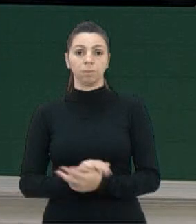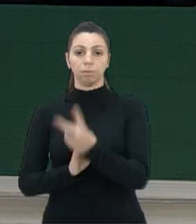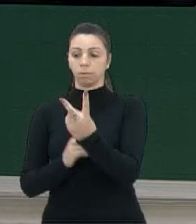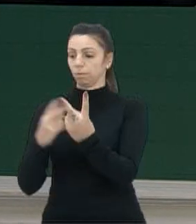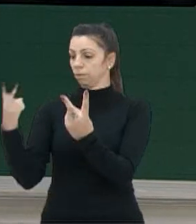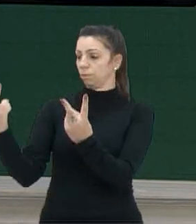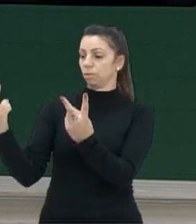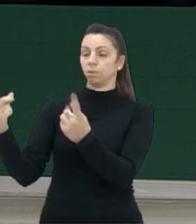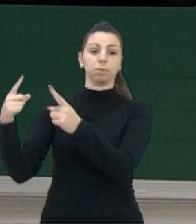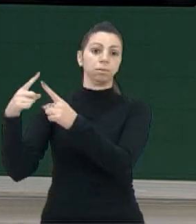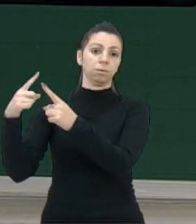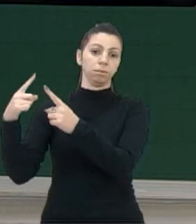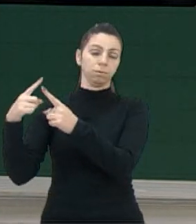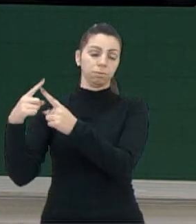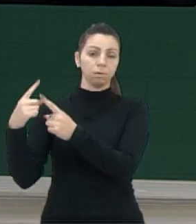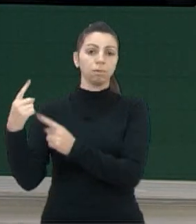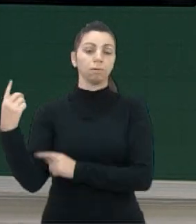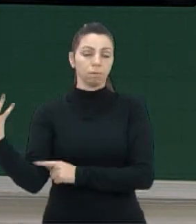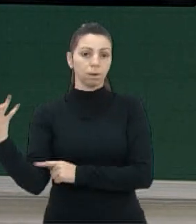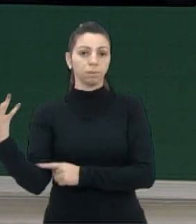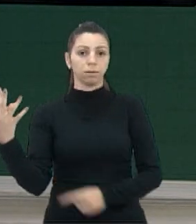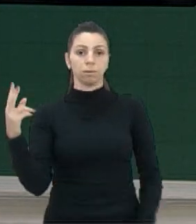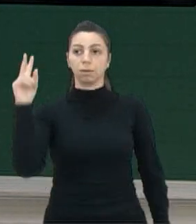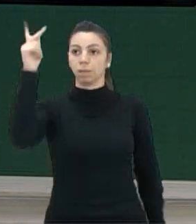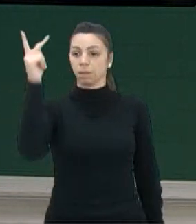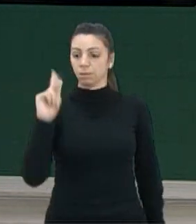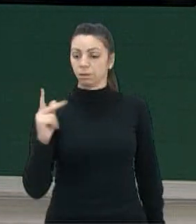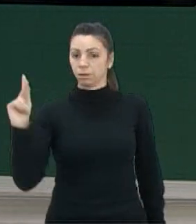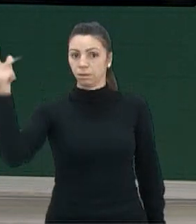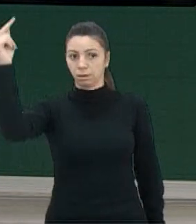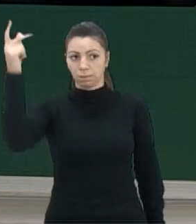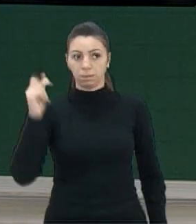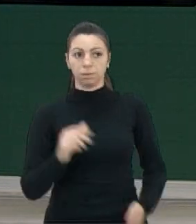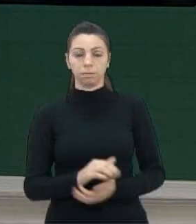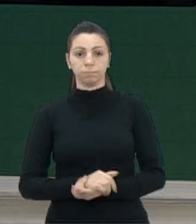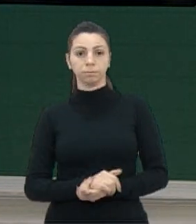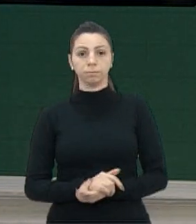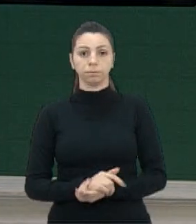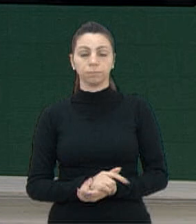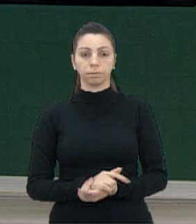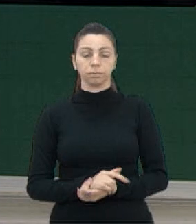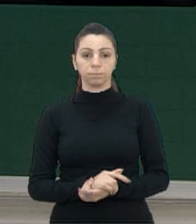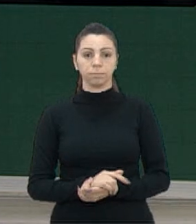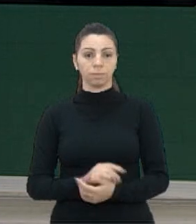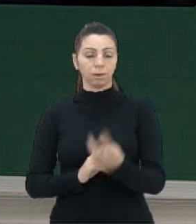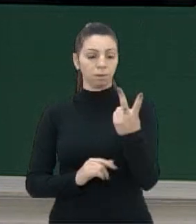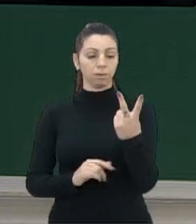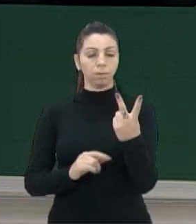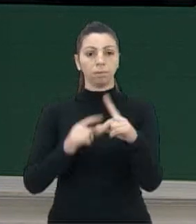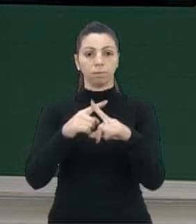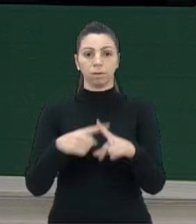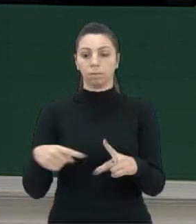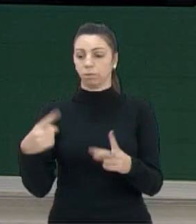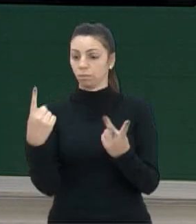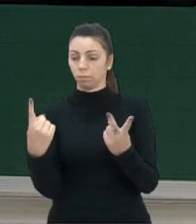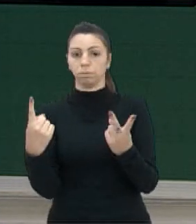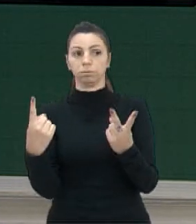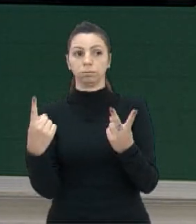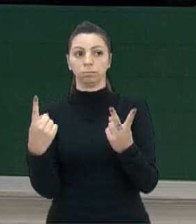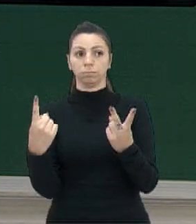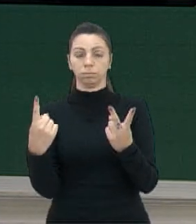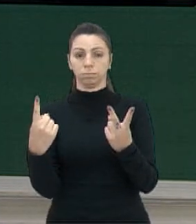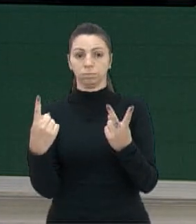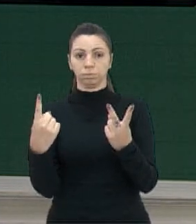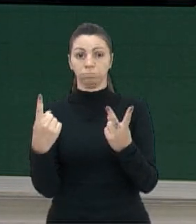2, 4 hidrogênios. Tá? Aqui eu tenho 2 vezes 1, não indico, mas a gente sabe que é 1, então eu vou ter 2